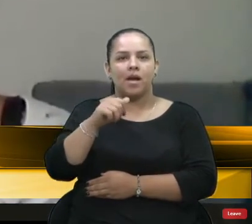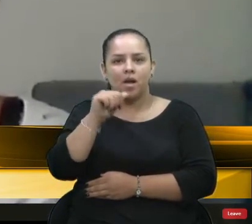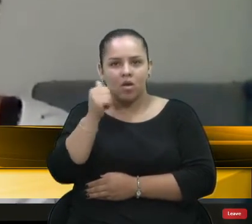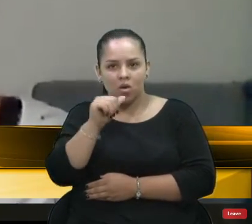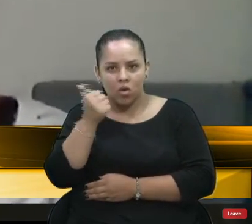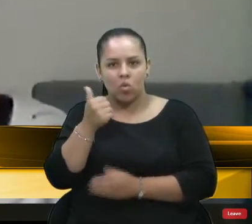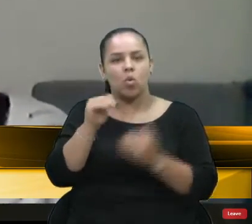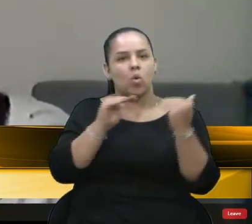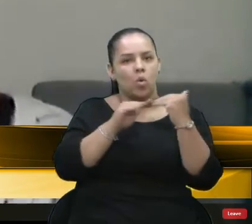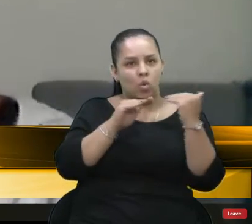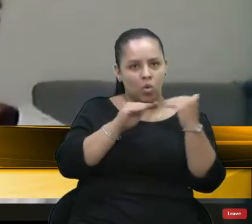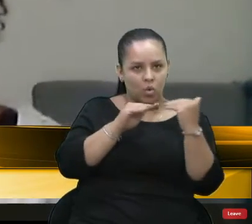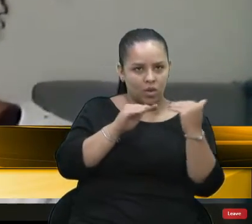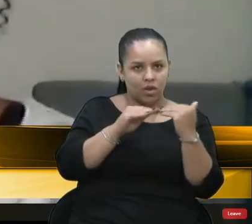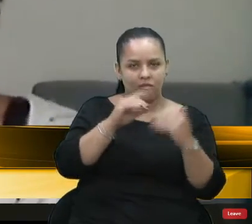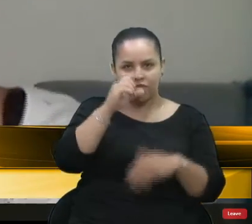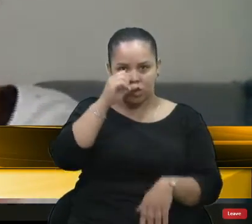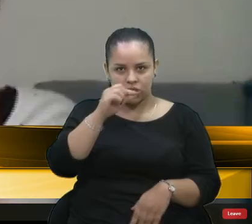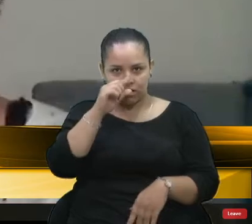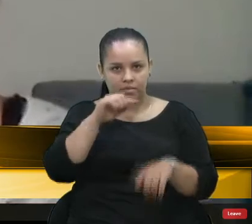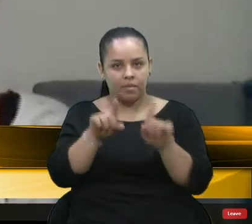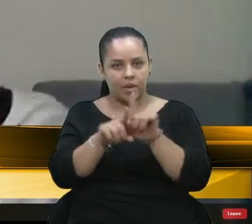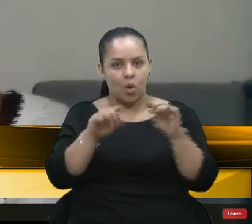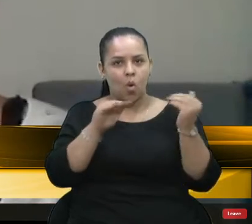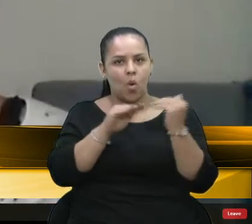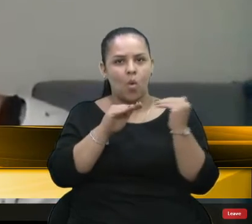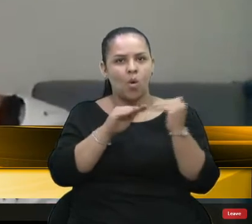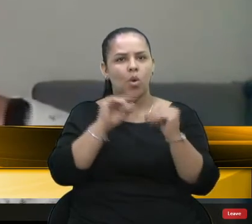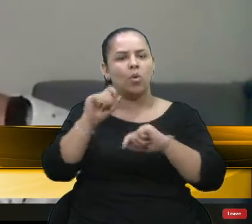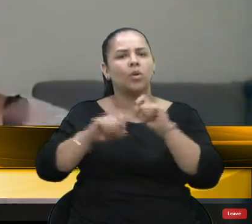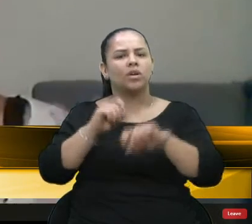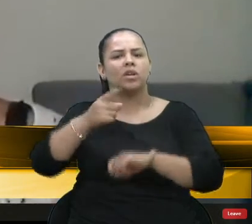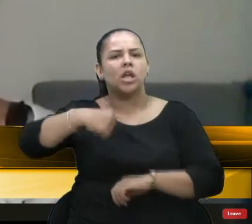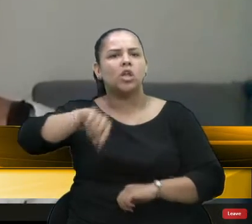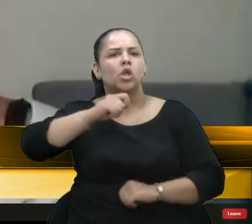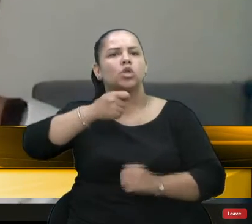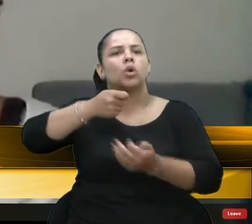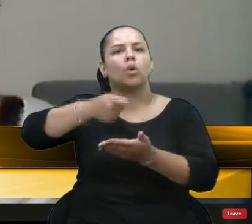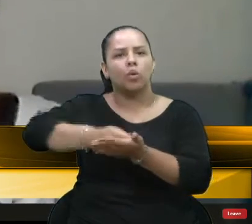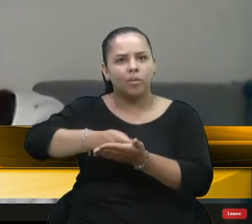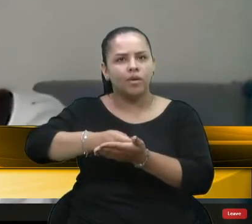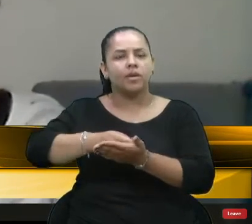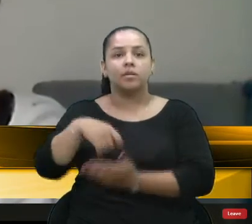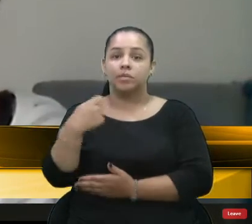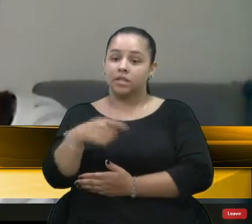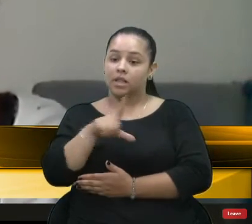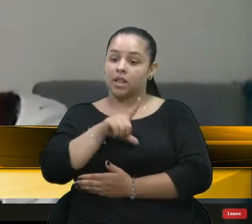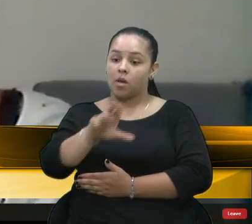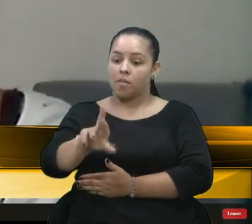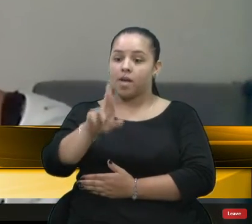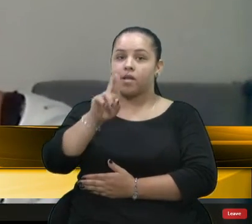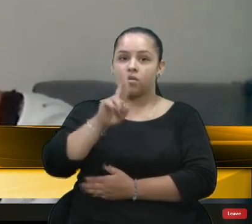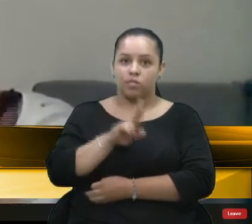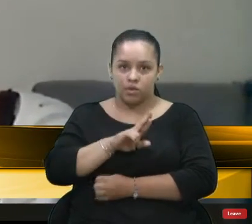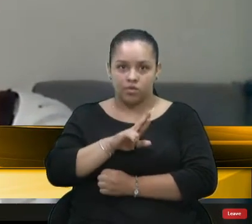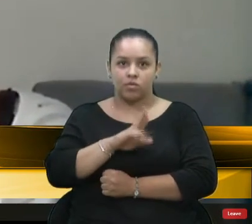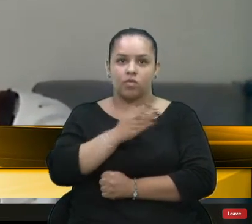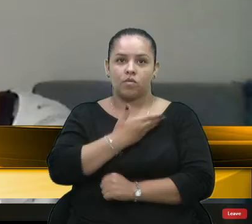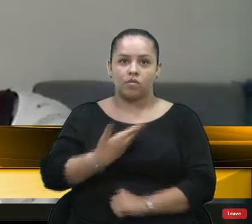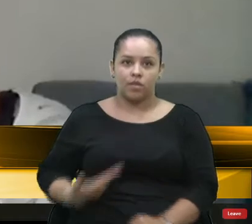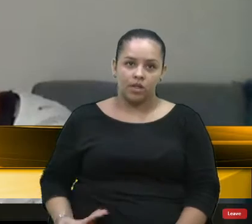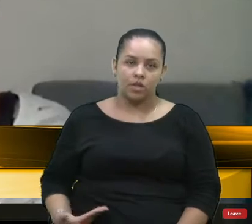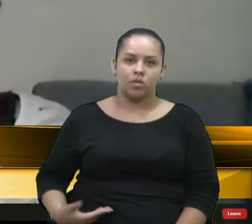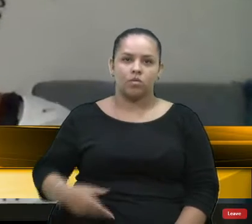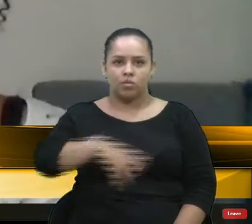concordaram com essa explanação. E daí o que a gente cobra? Que haja respostas por parte do governo